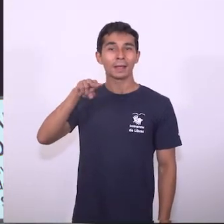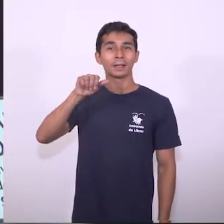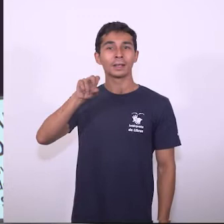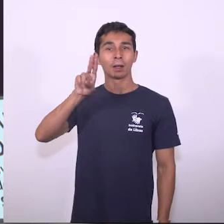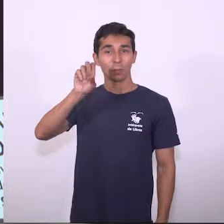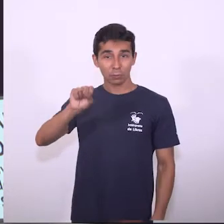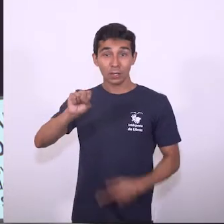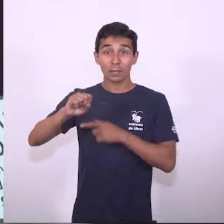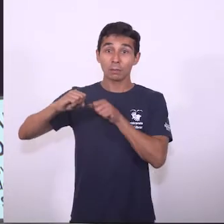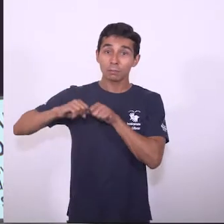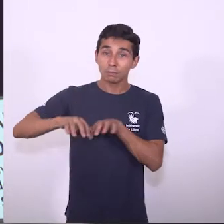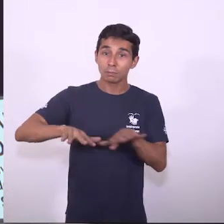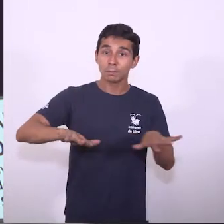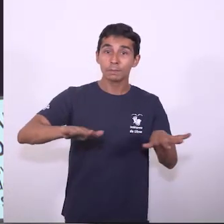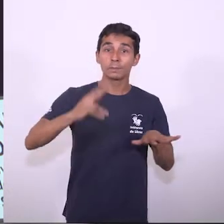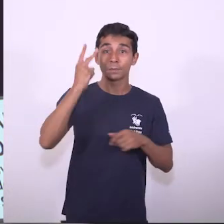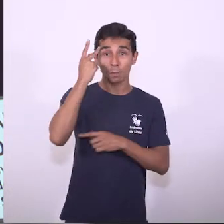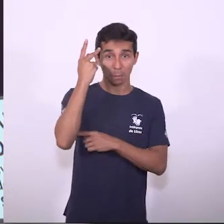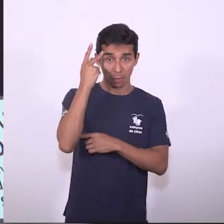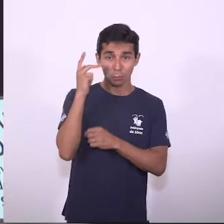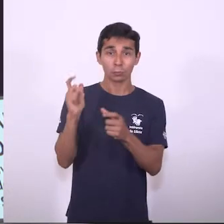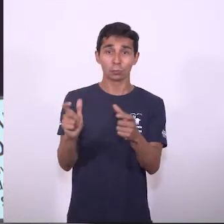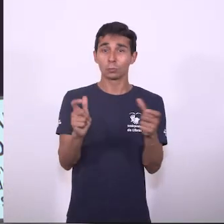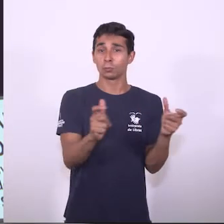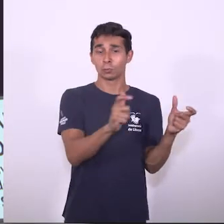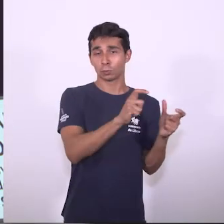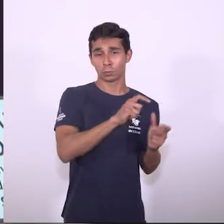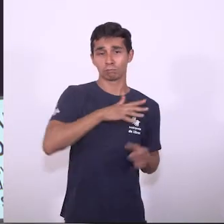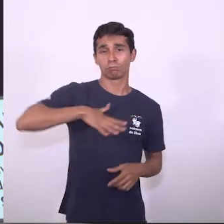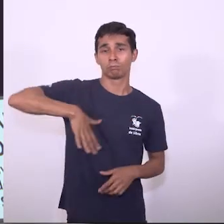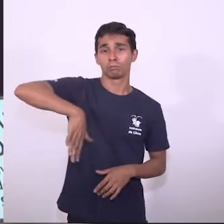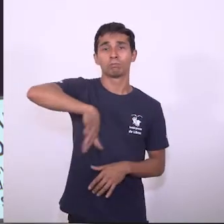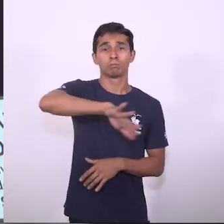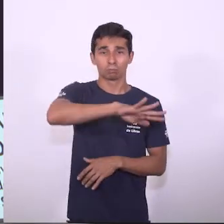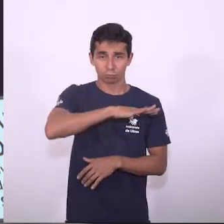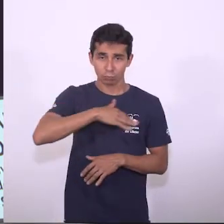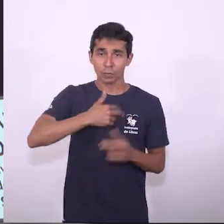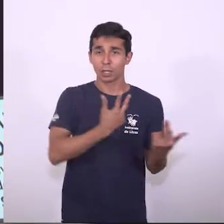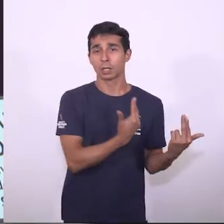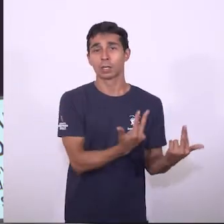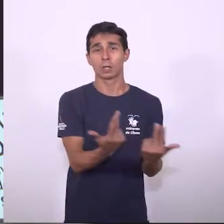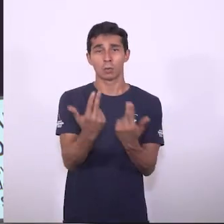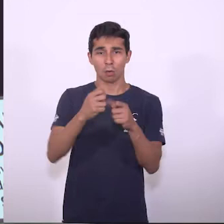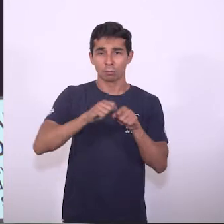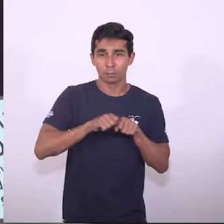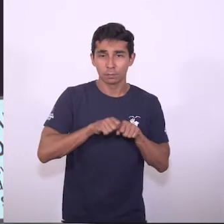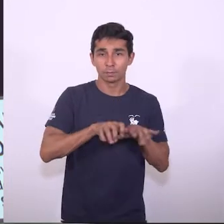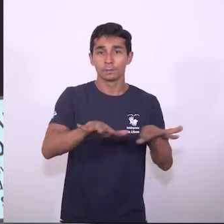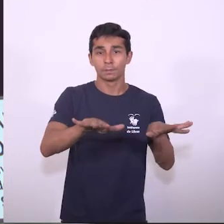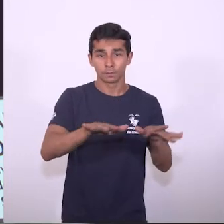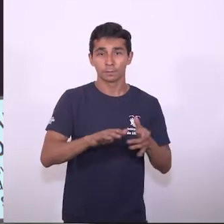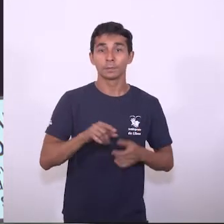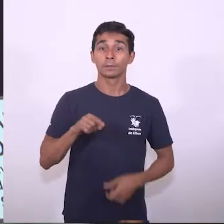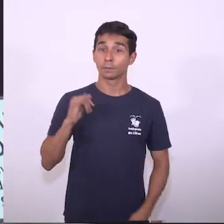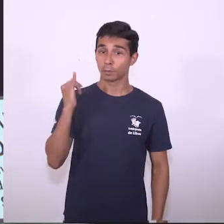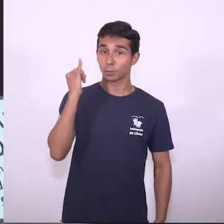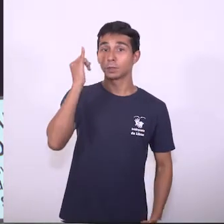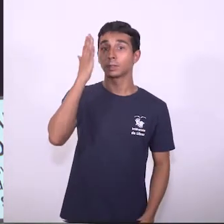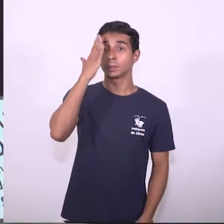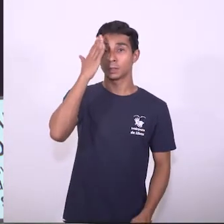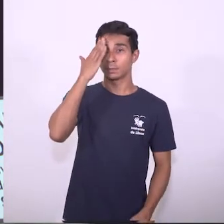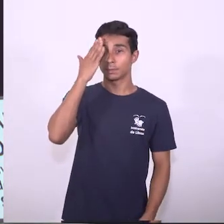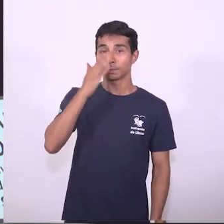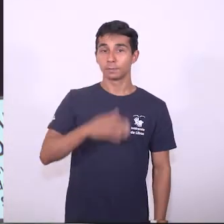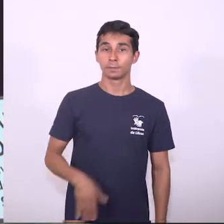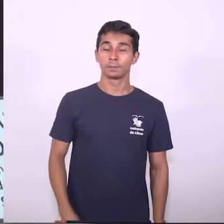em todas as regiões, então não houve diferença, as regiões estão com transmissão dessa variante, é importante a gente saber disso,